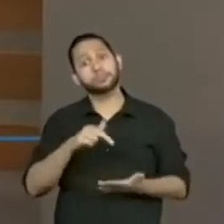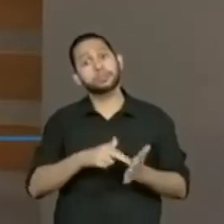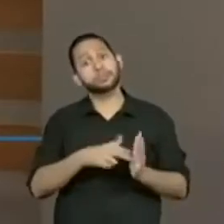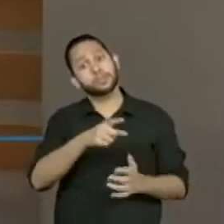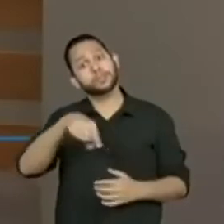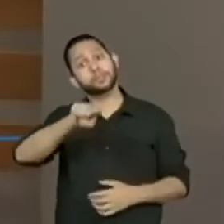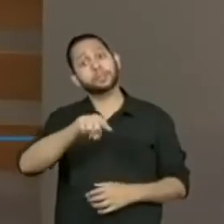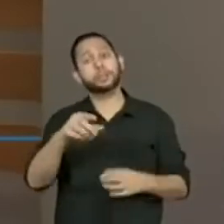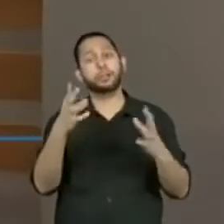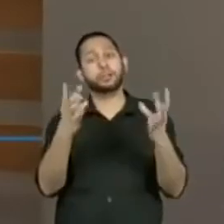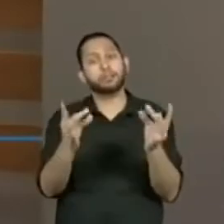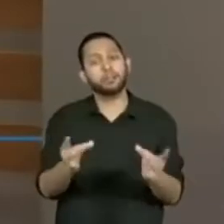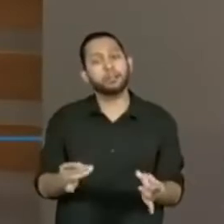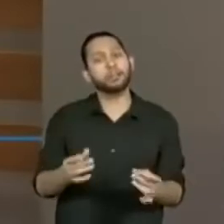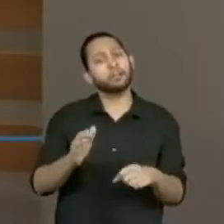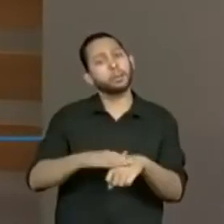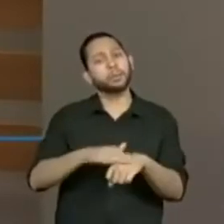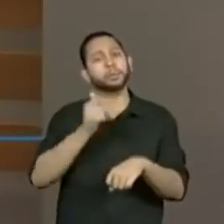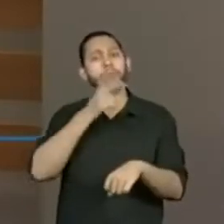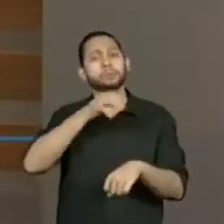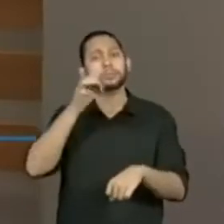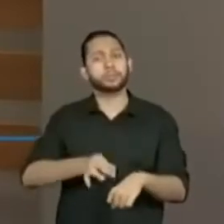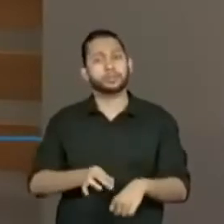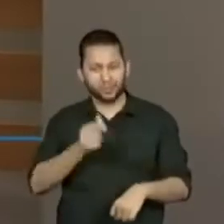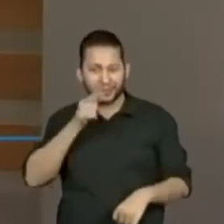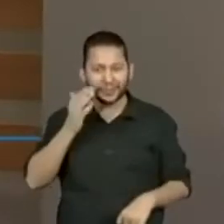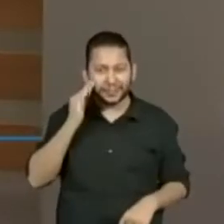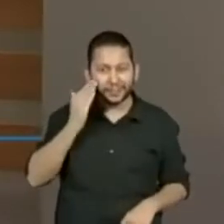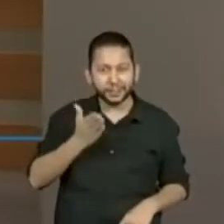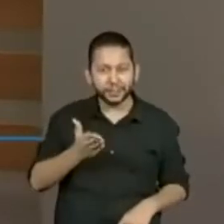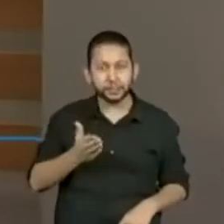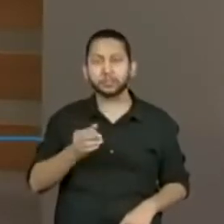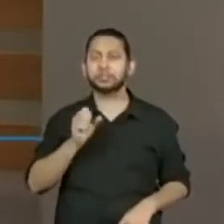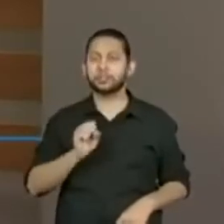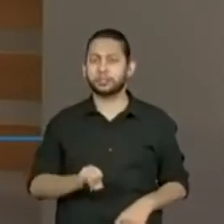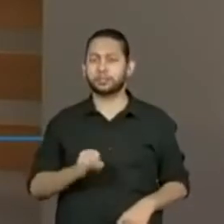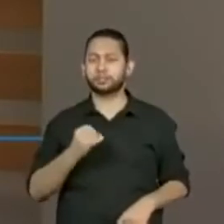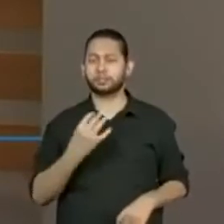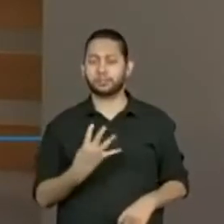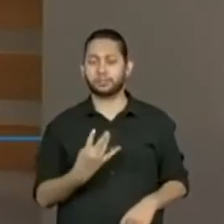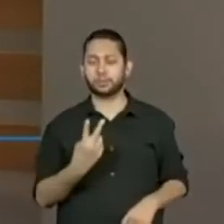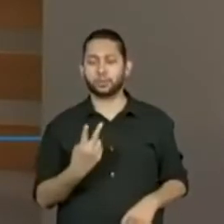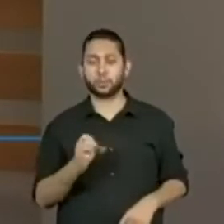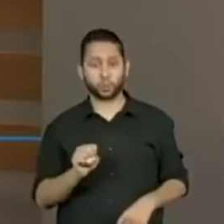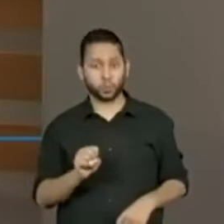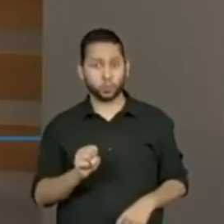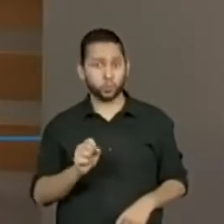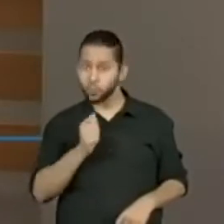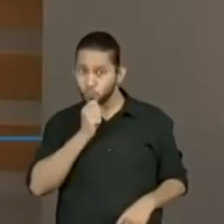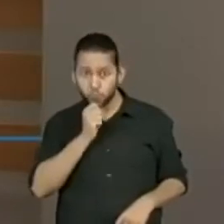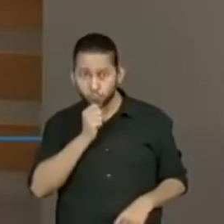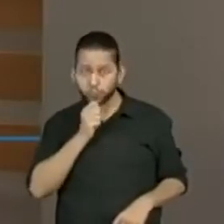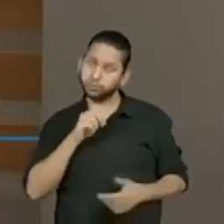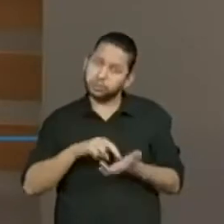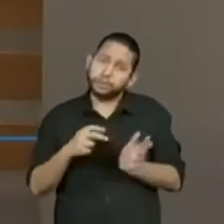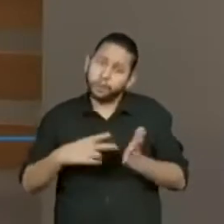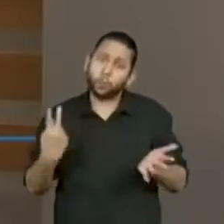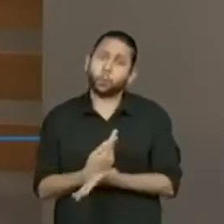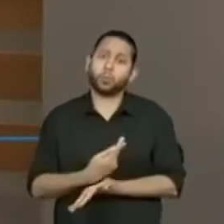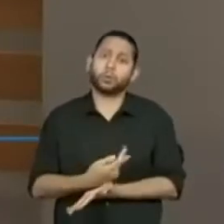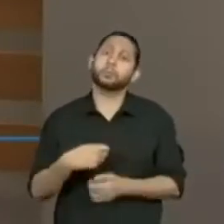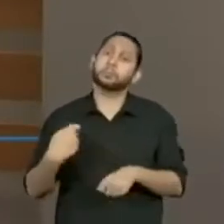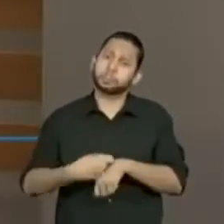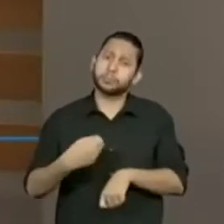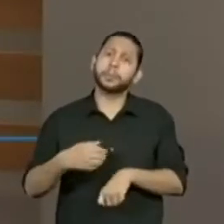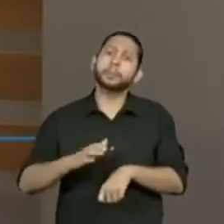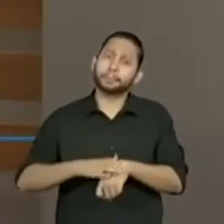decomposição está correta. Deu para entender? Se não der 428, aí está errado. Aí tem que refazer